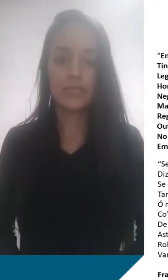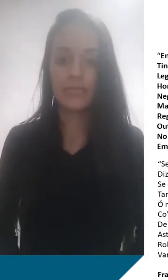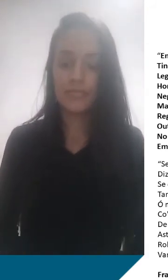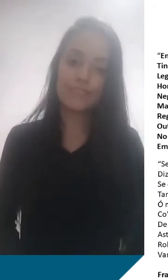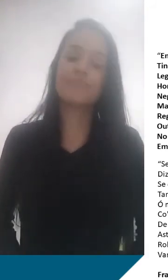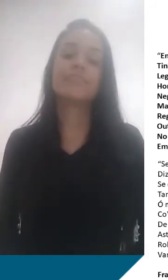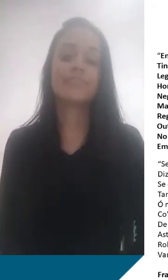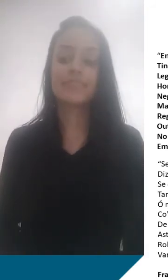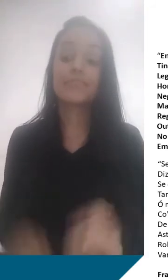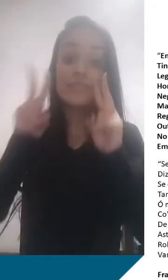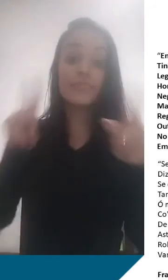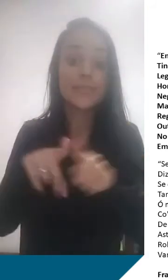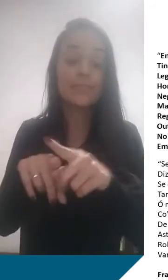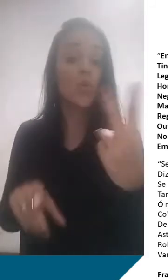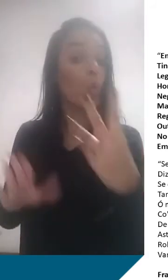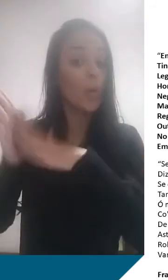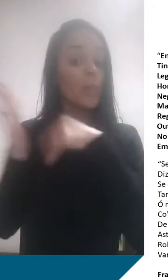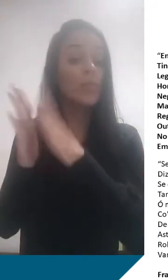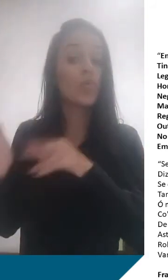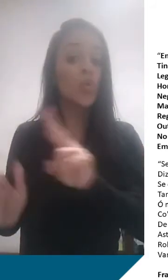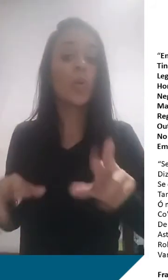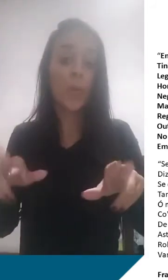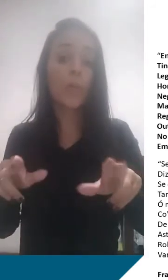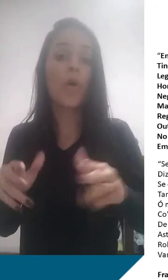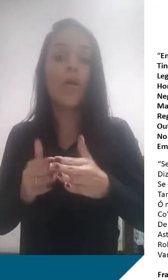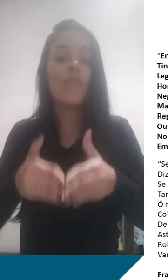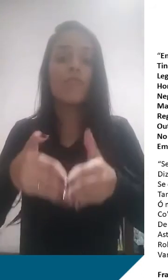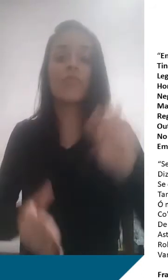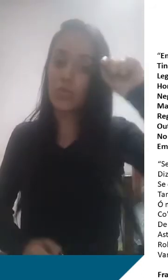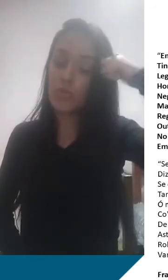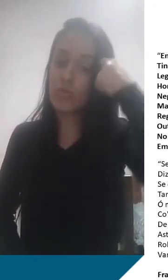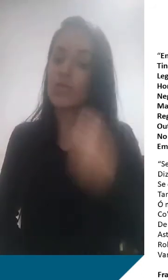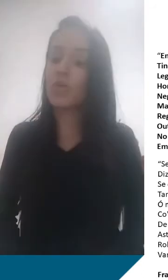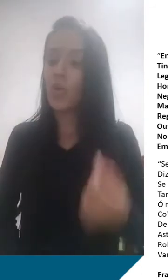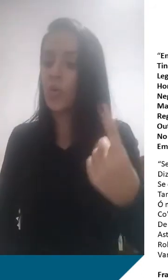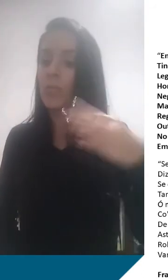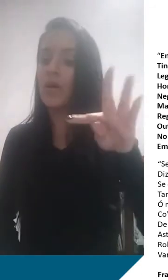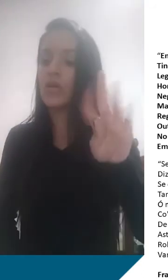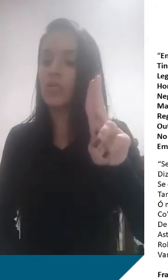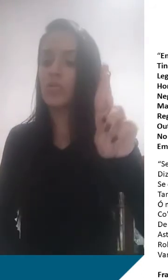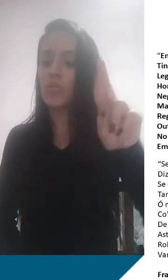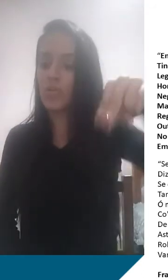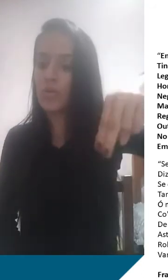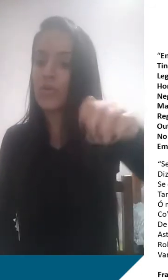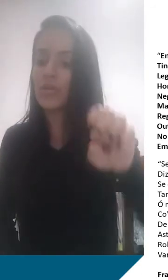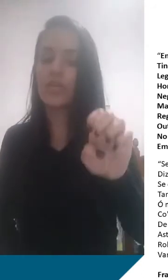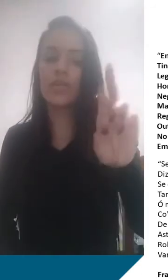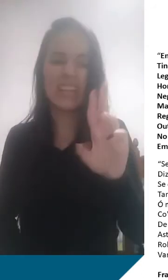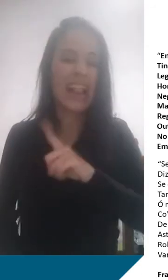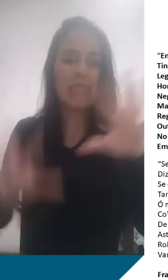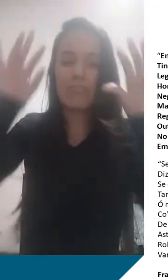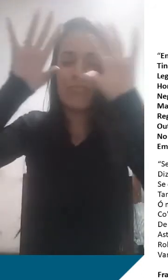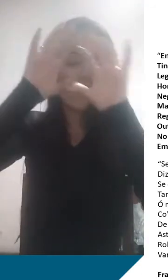Temos também aqui duas pinturas, também com o mesmo nome, Navio Negreiro. Uma de Turner, que é mais esfumaçada, mais